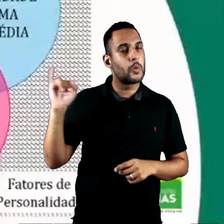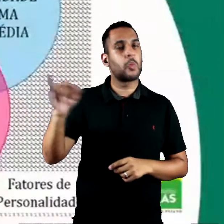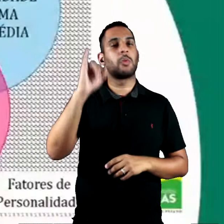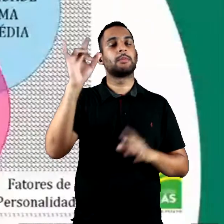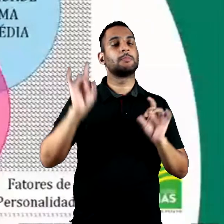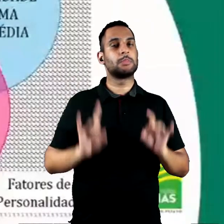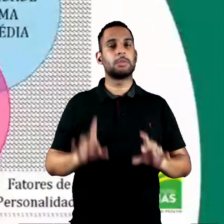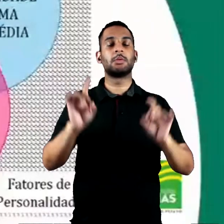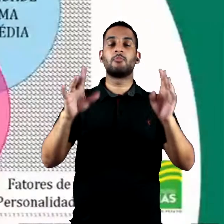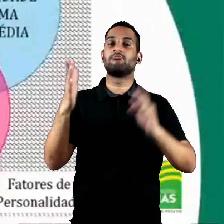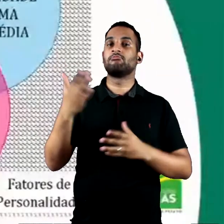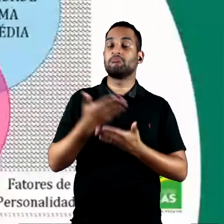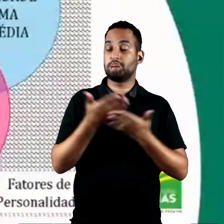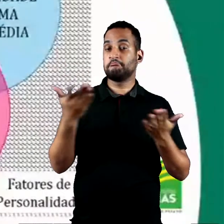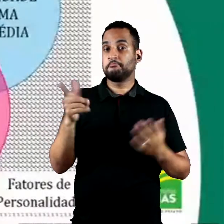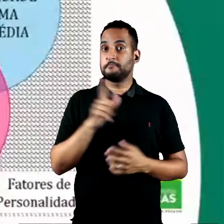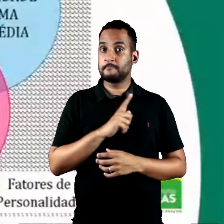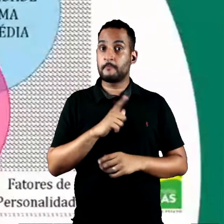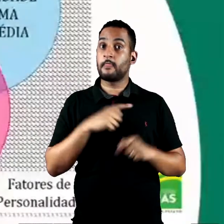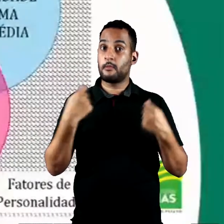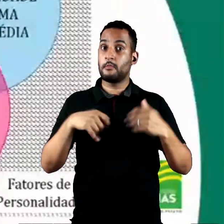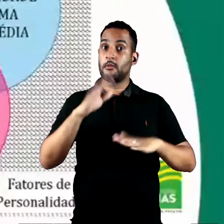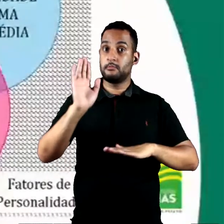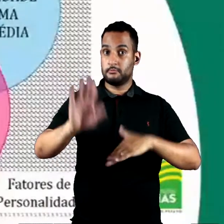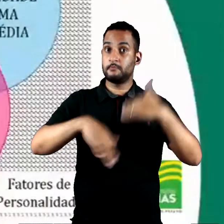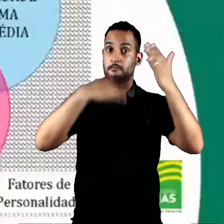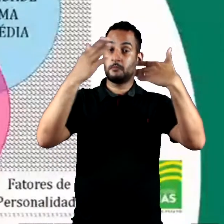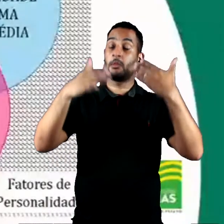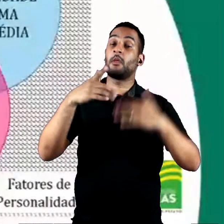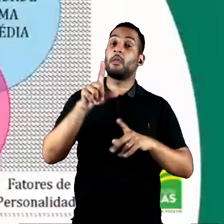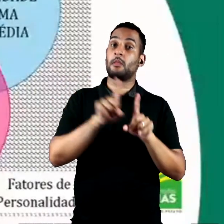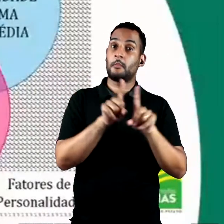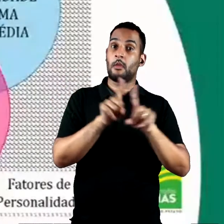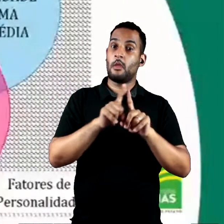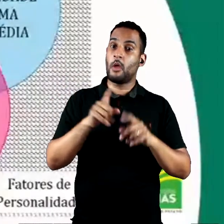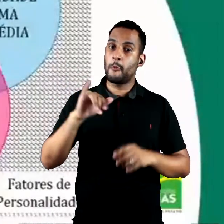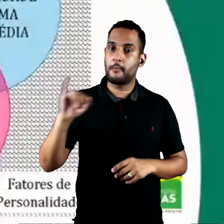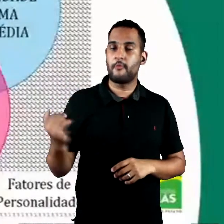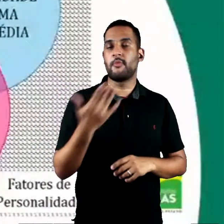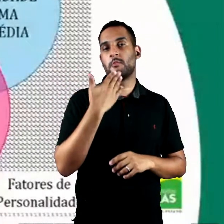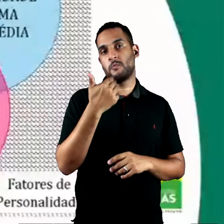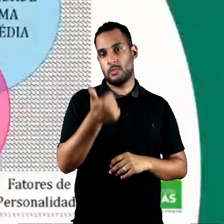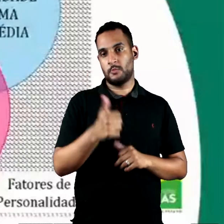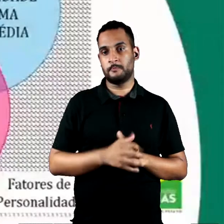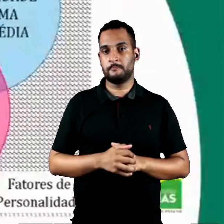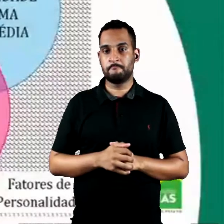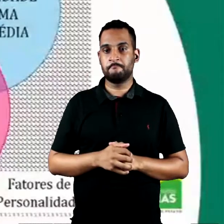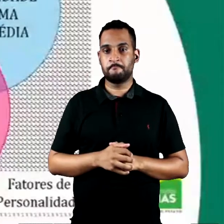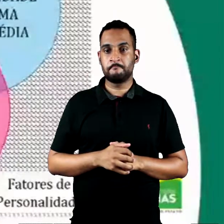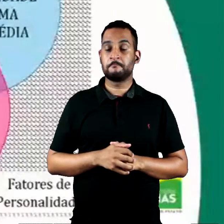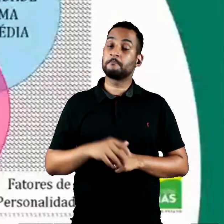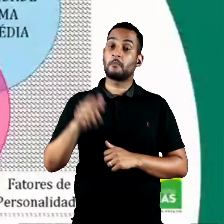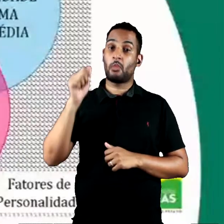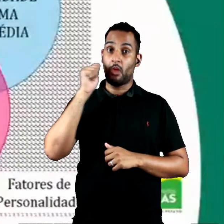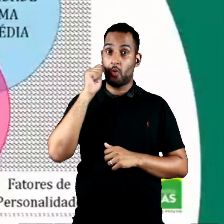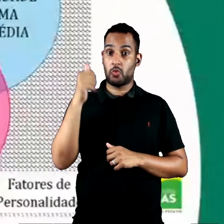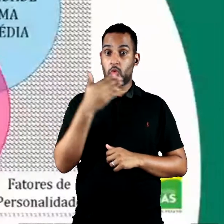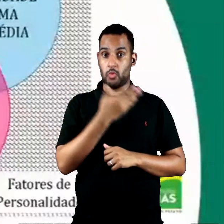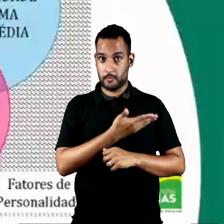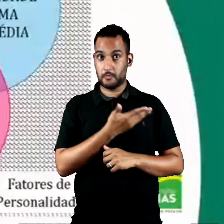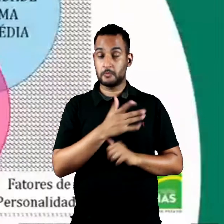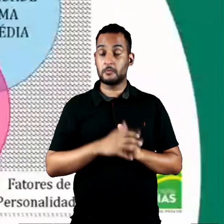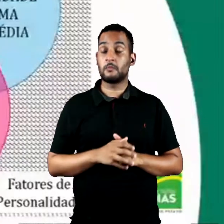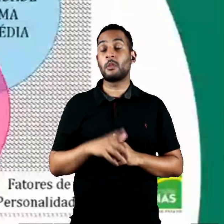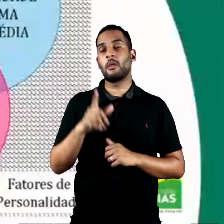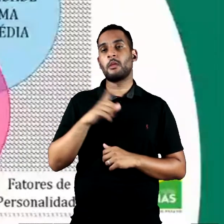que necessita ser desenvolvido e melhor aproveitado. Renzulli define 2